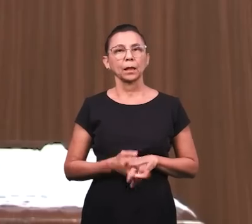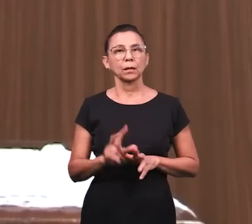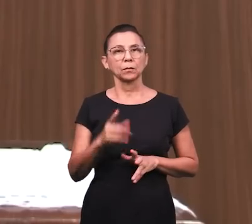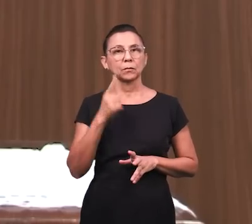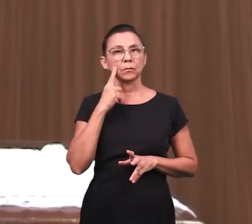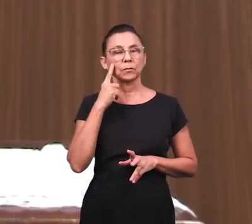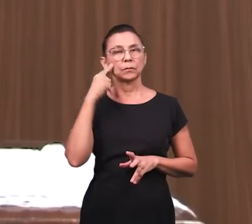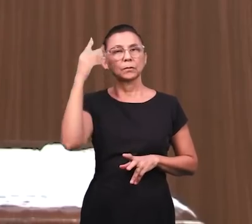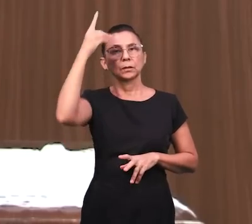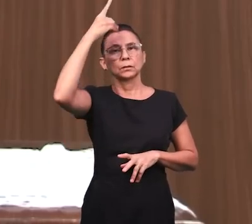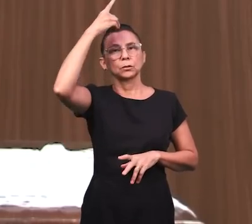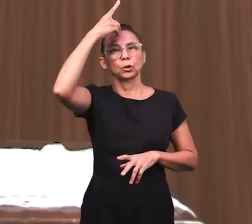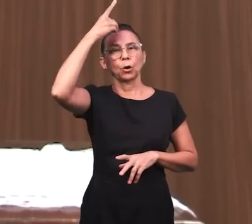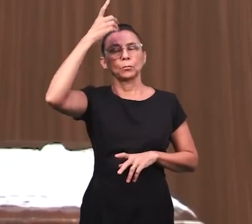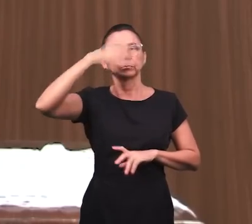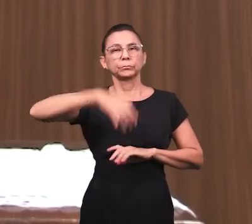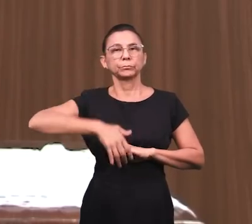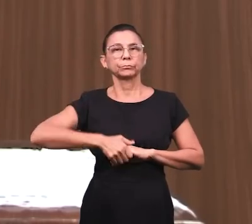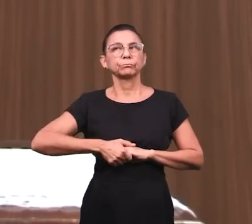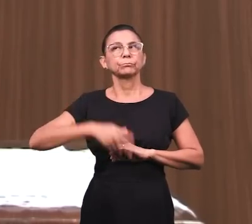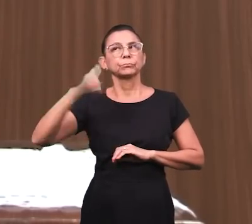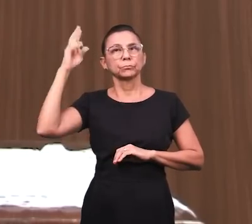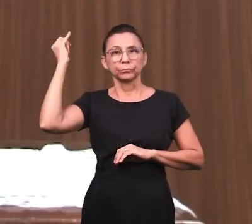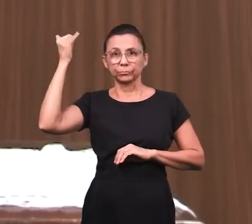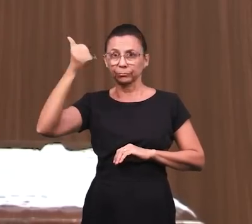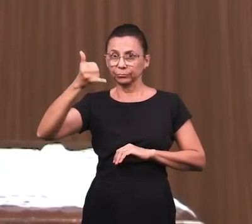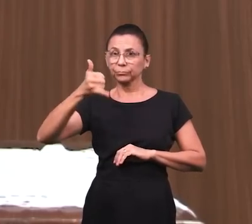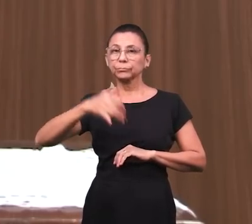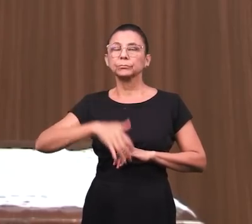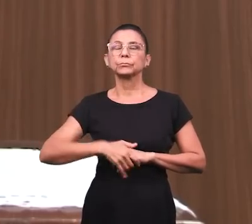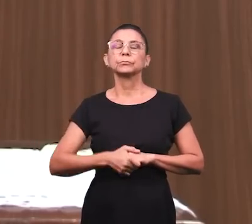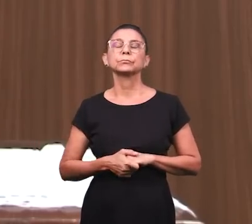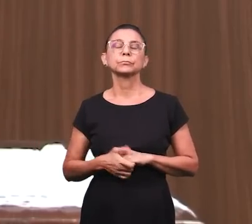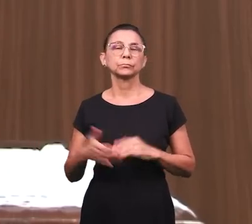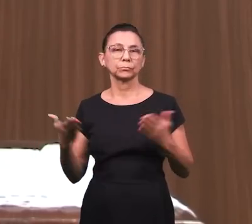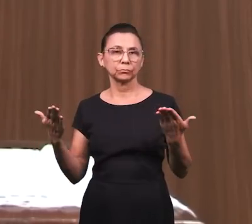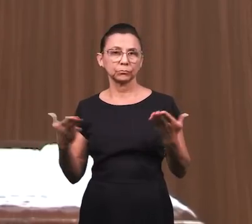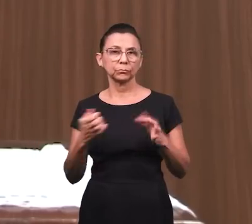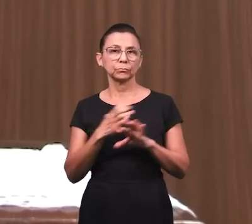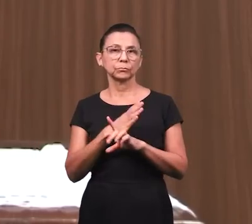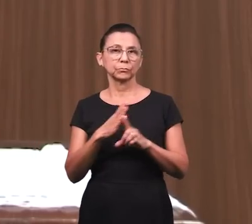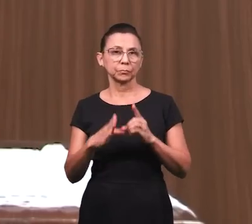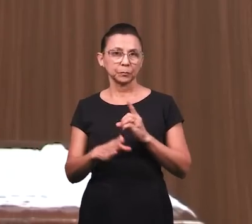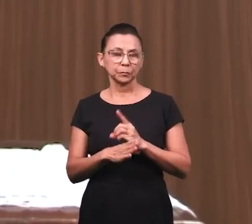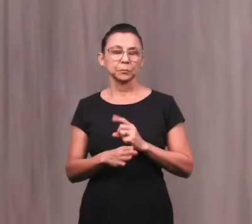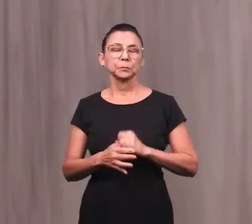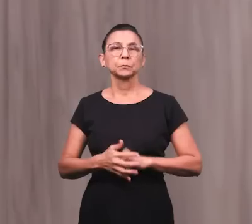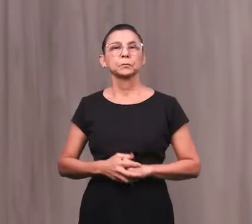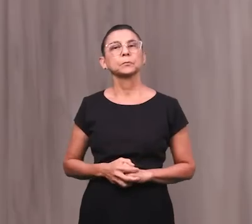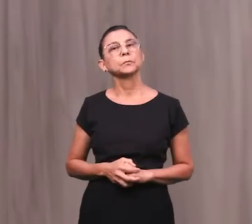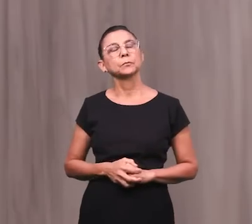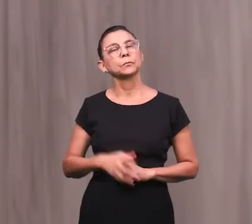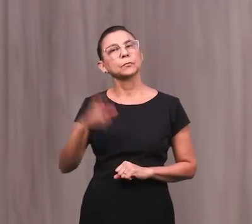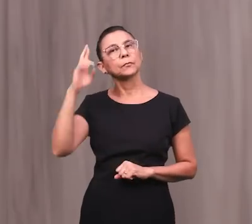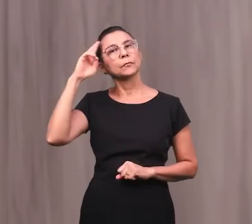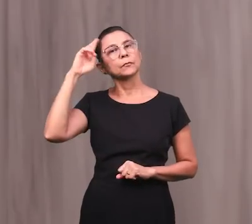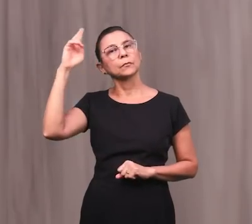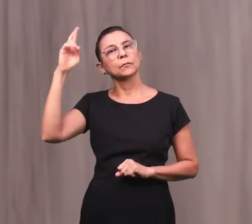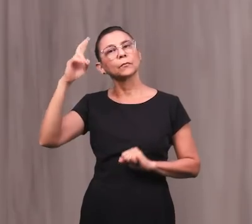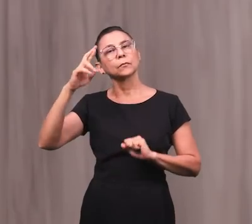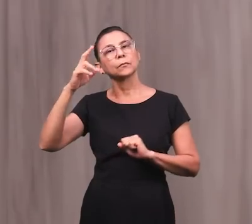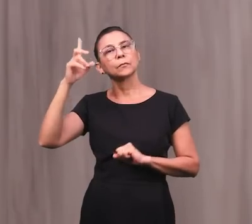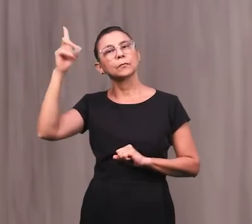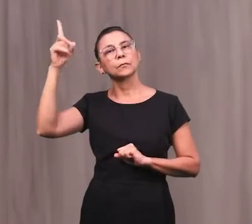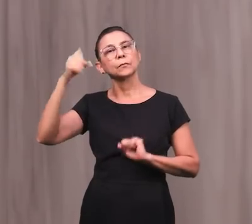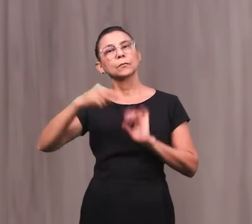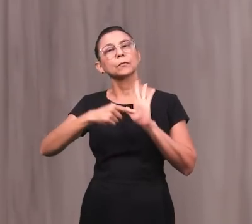dons espirituais, pois o Senhor tem muito a falar conosco neste dia, neste culto de oração. O Senhor Deus mostrou um